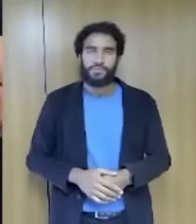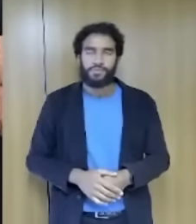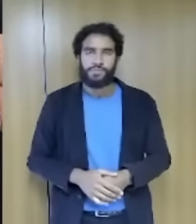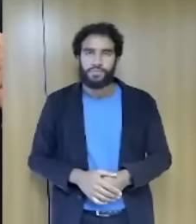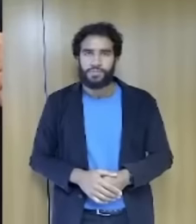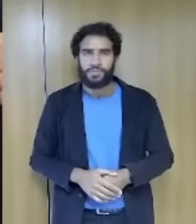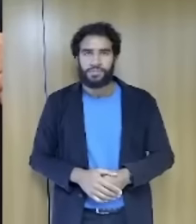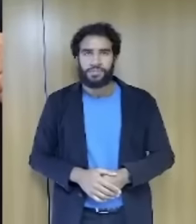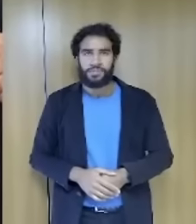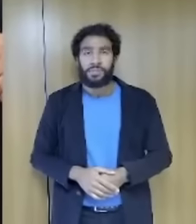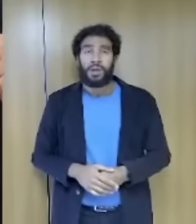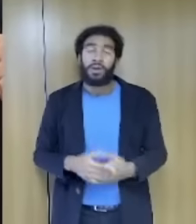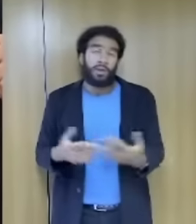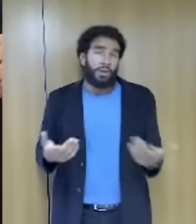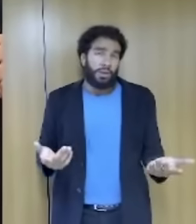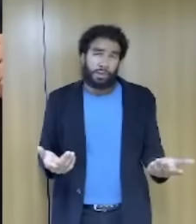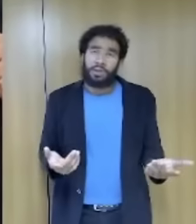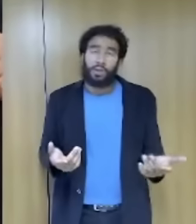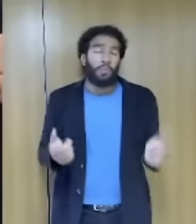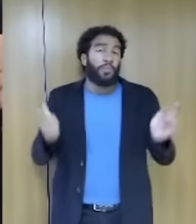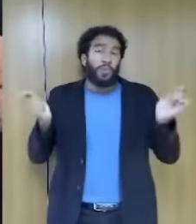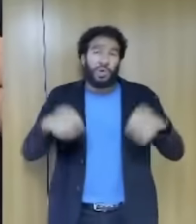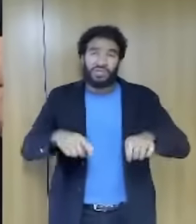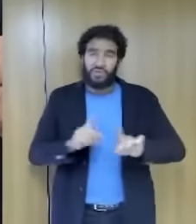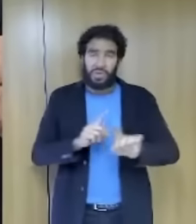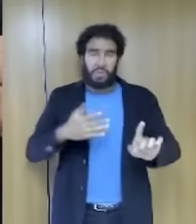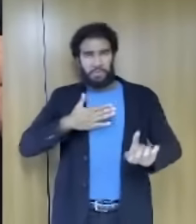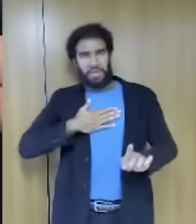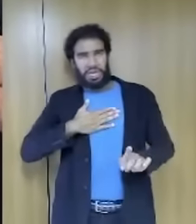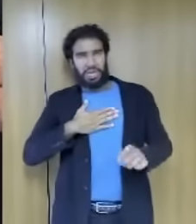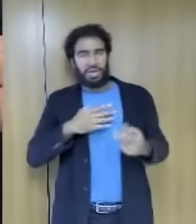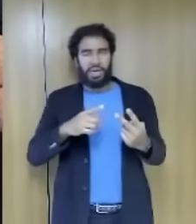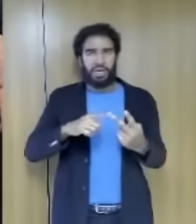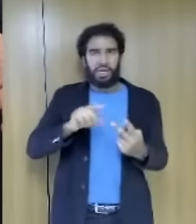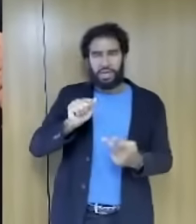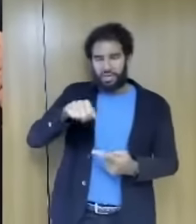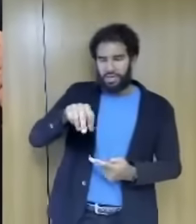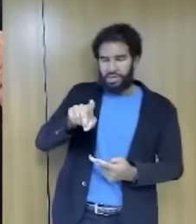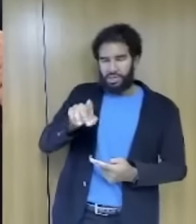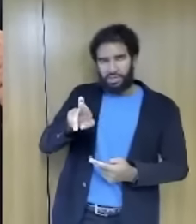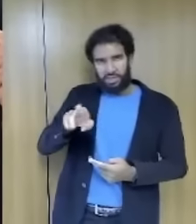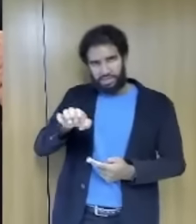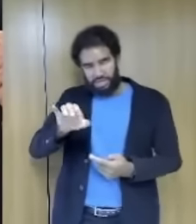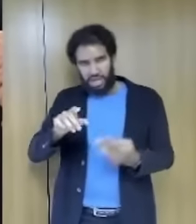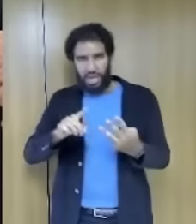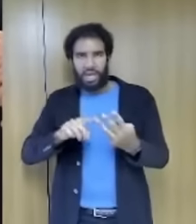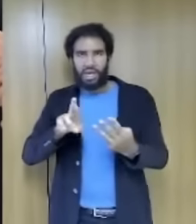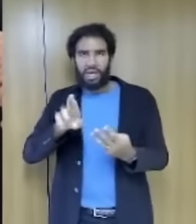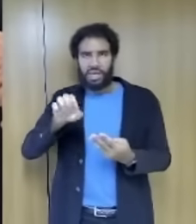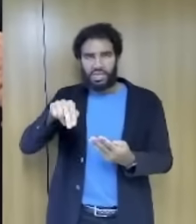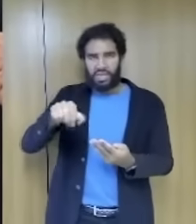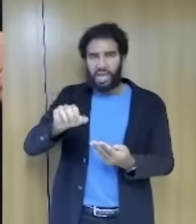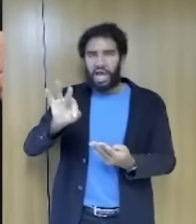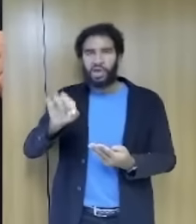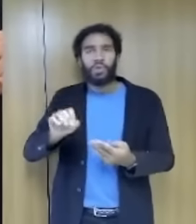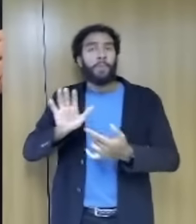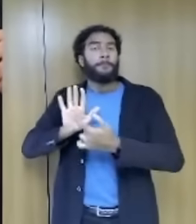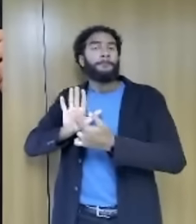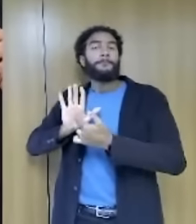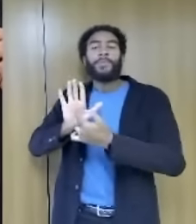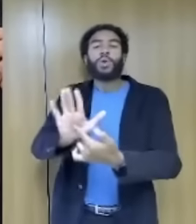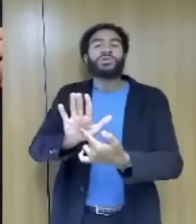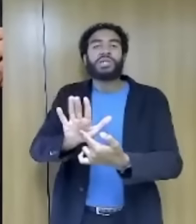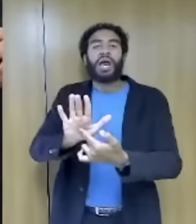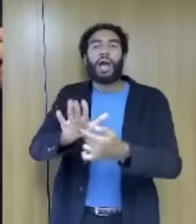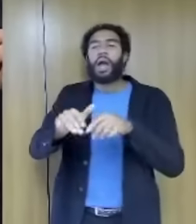por desconhecimento, minha, do doutor Andrei e do doutor Renato, de apontar